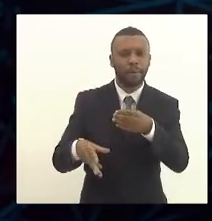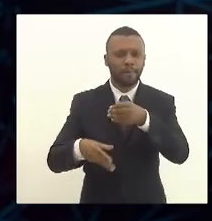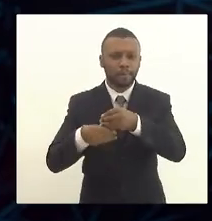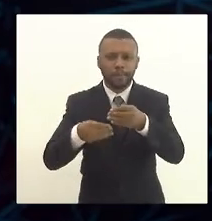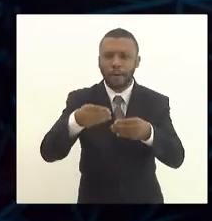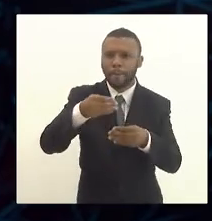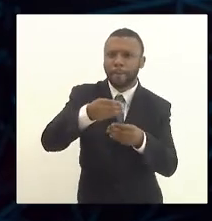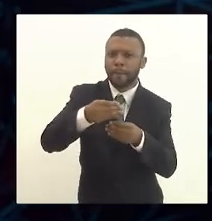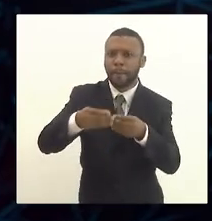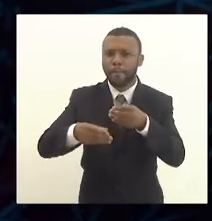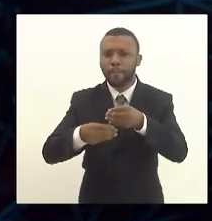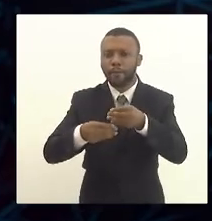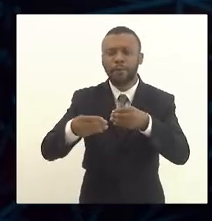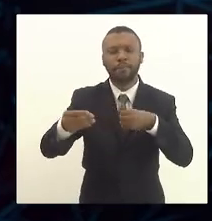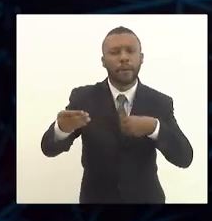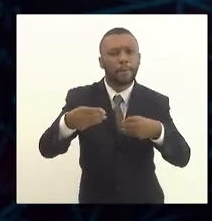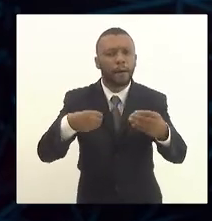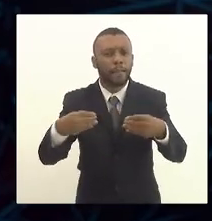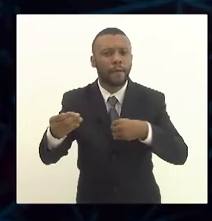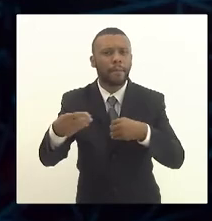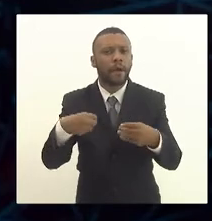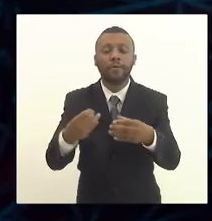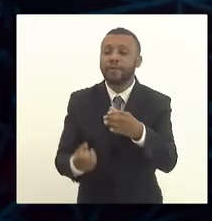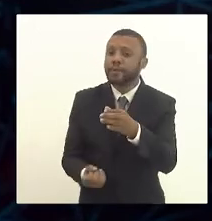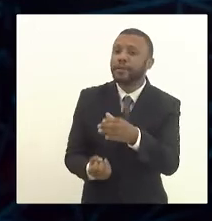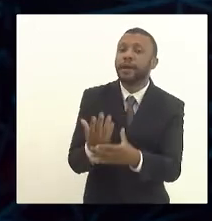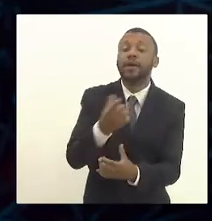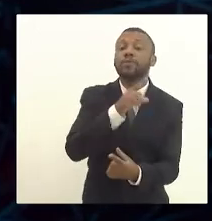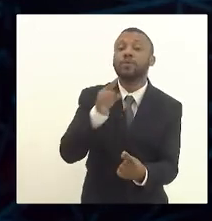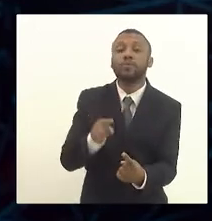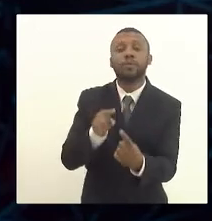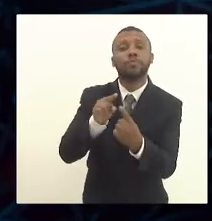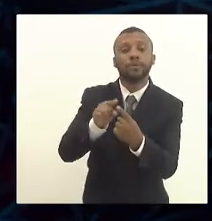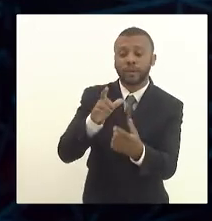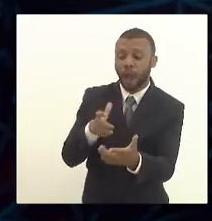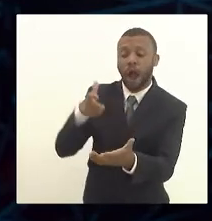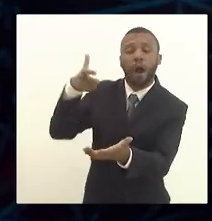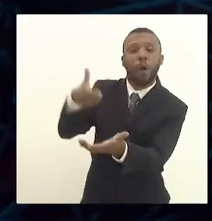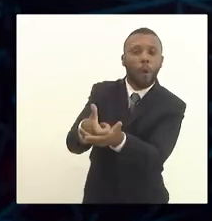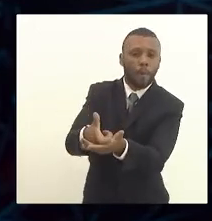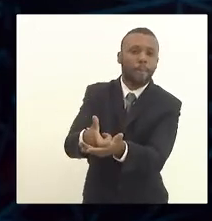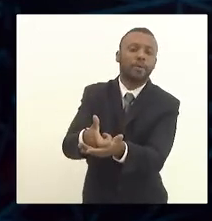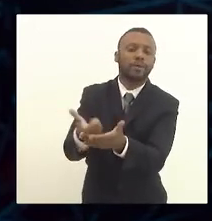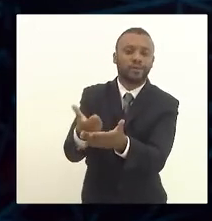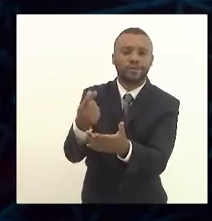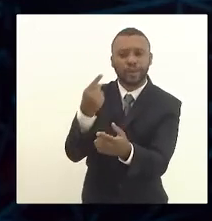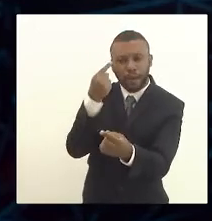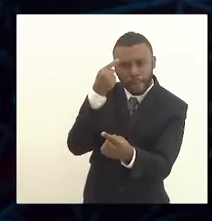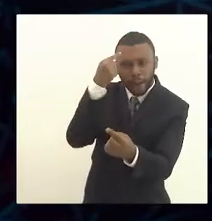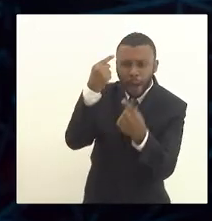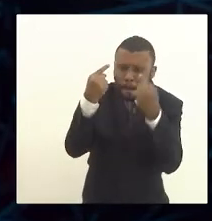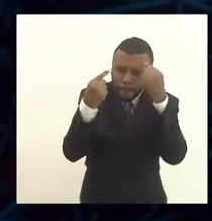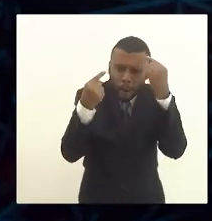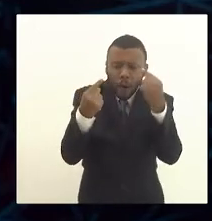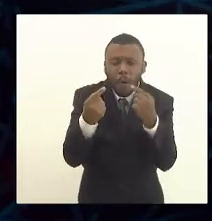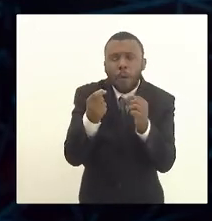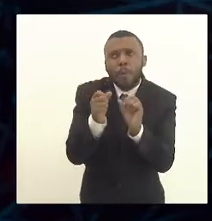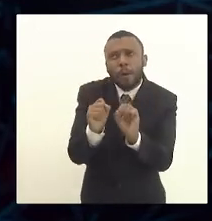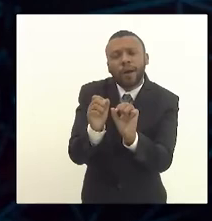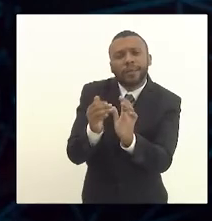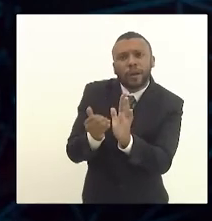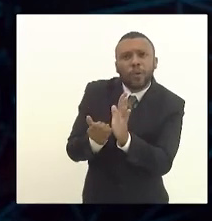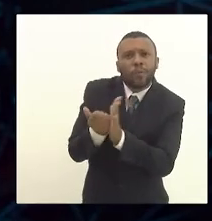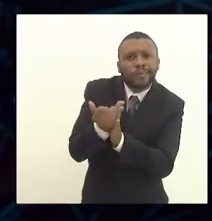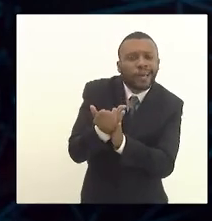criados para que a compra de inovação ela pudesse acontecer de forma experimental, sem